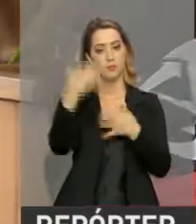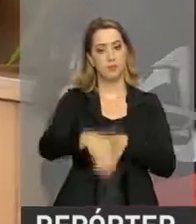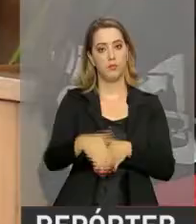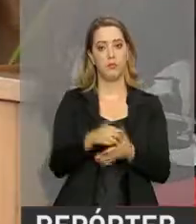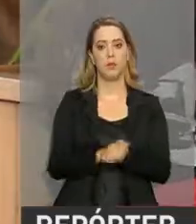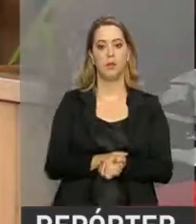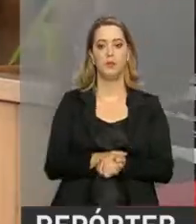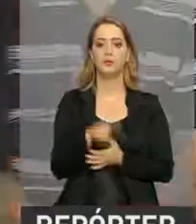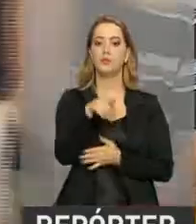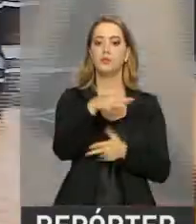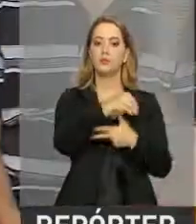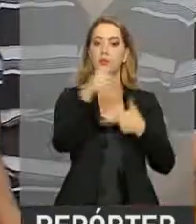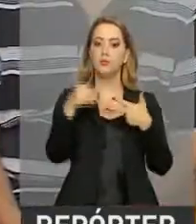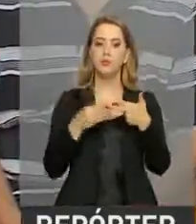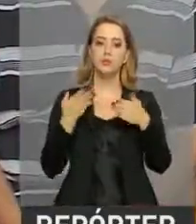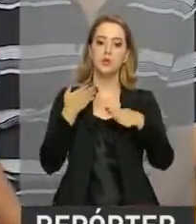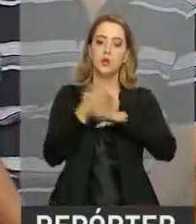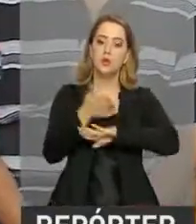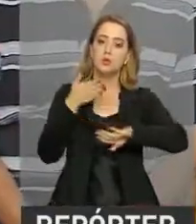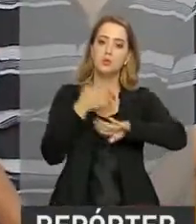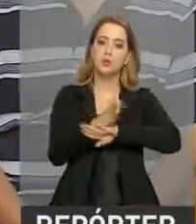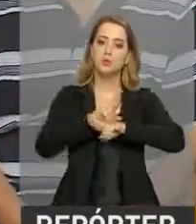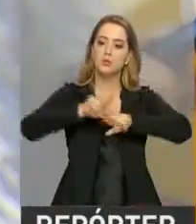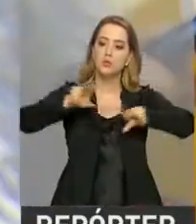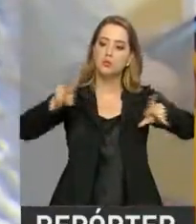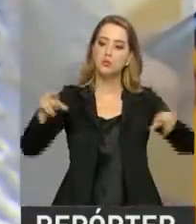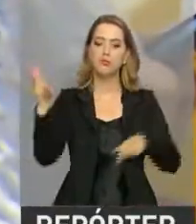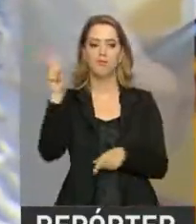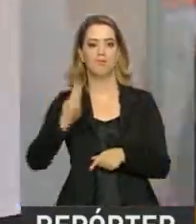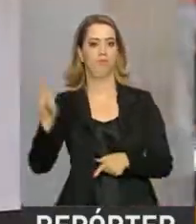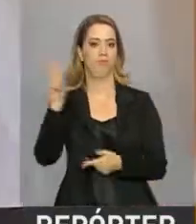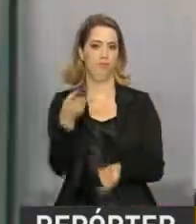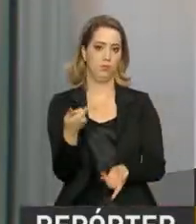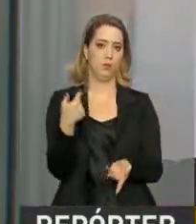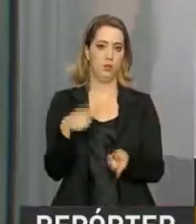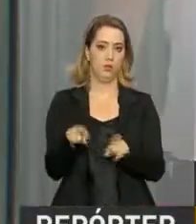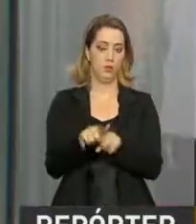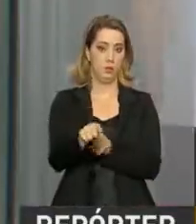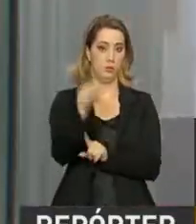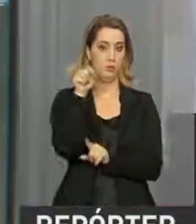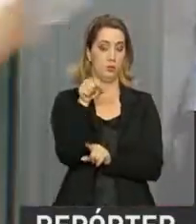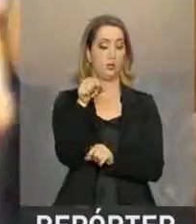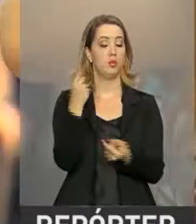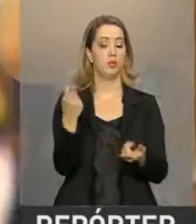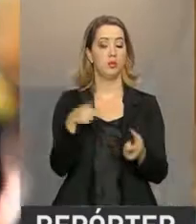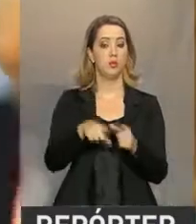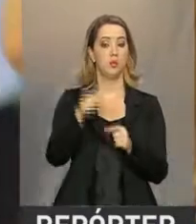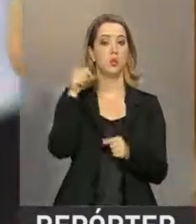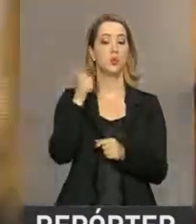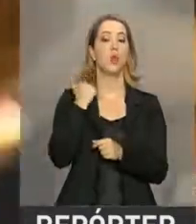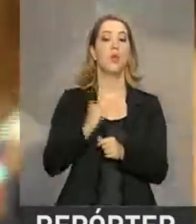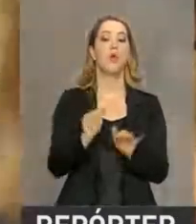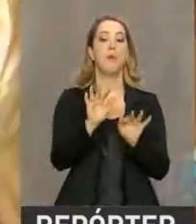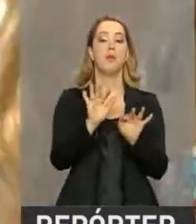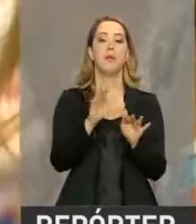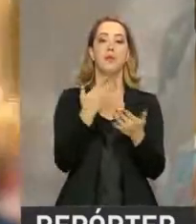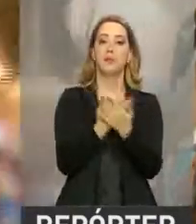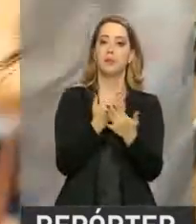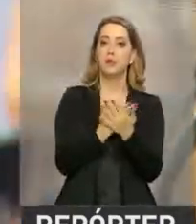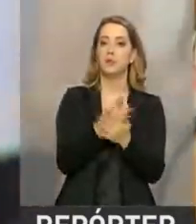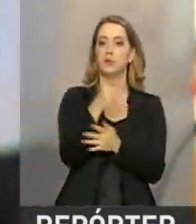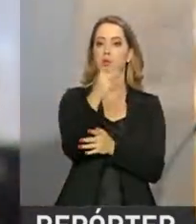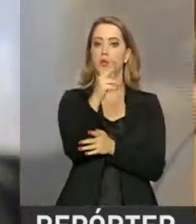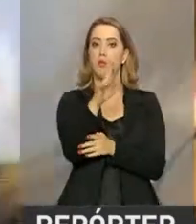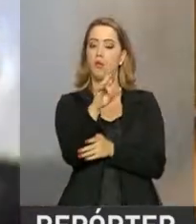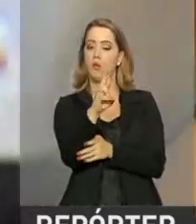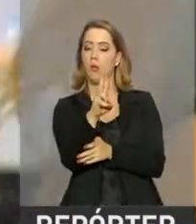é porta de entrada para diversas universidades e usado como critério de seleção para bolsas de estudo do prouni o